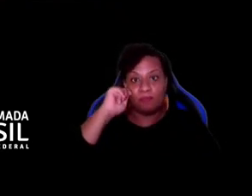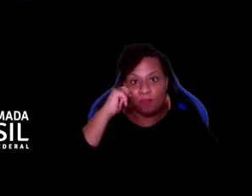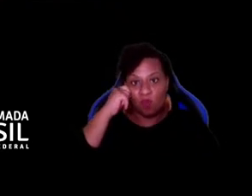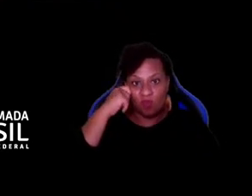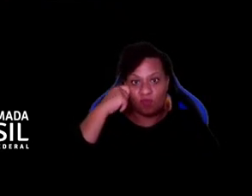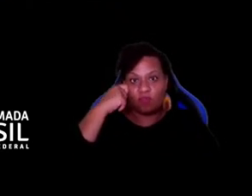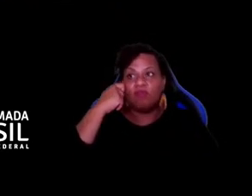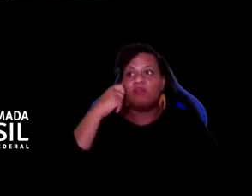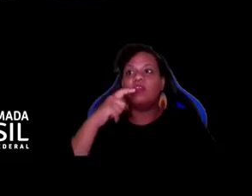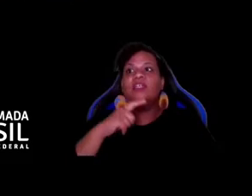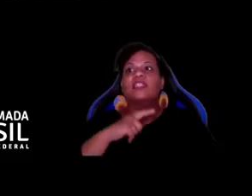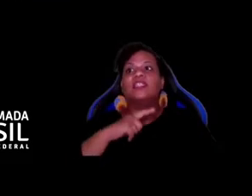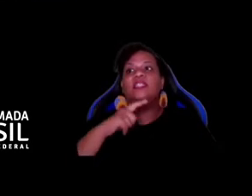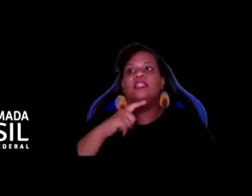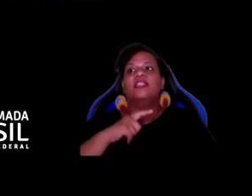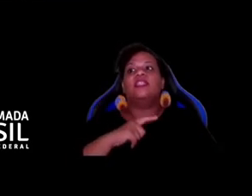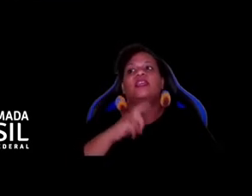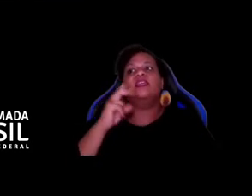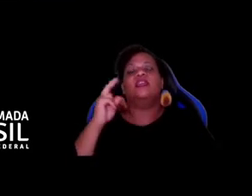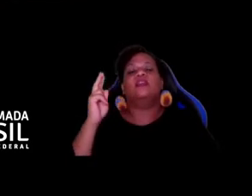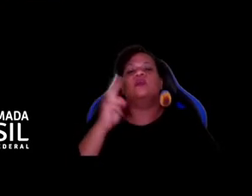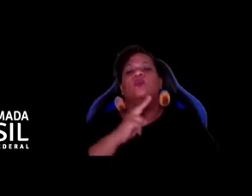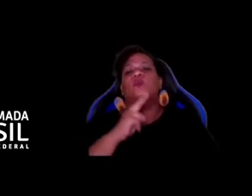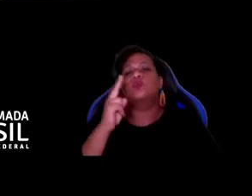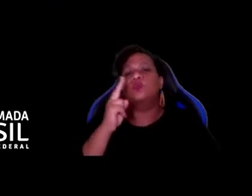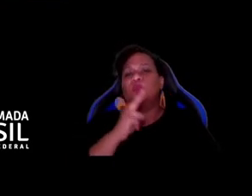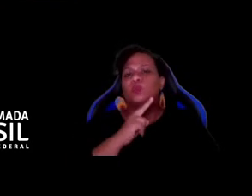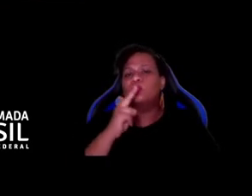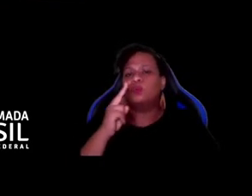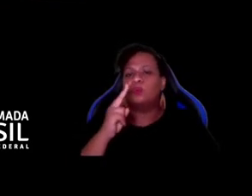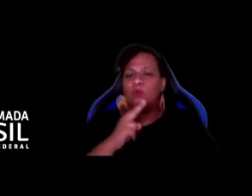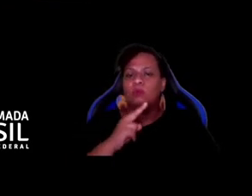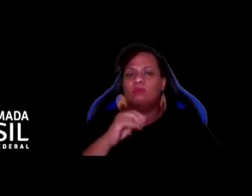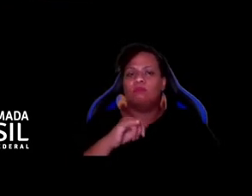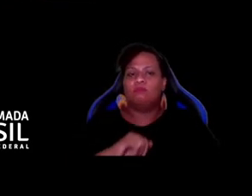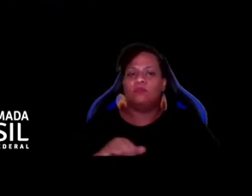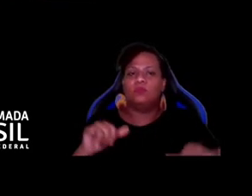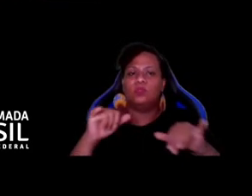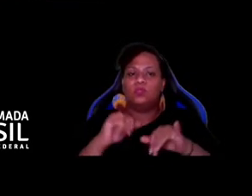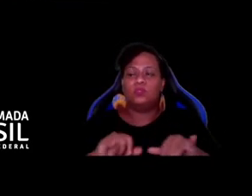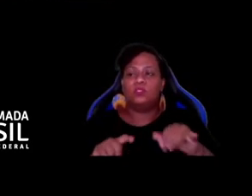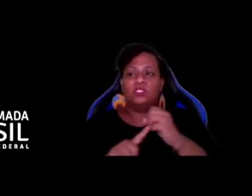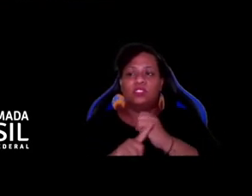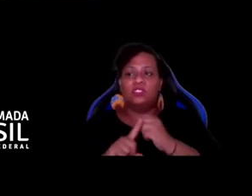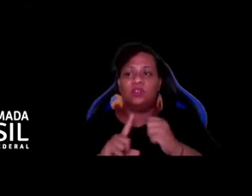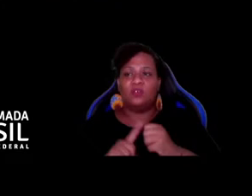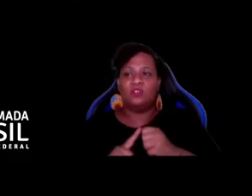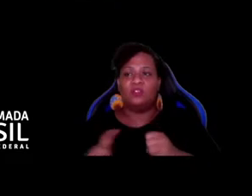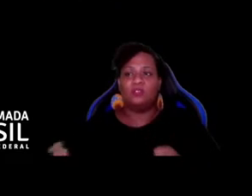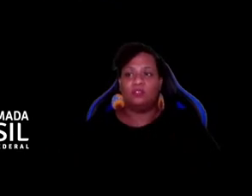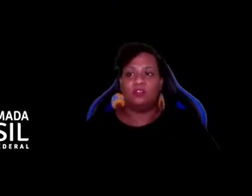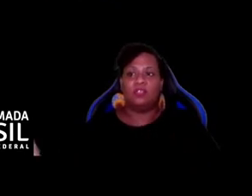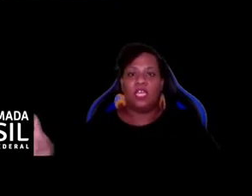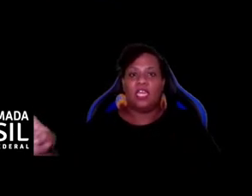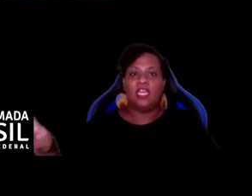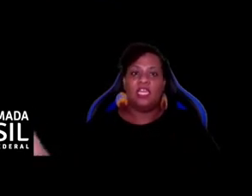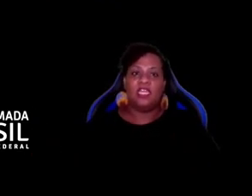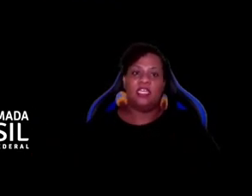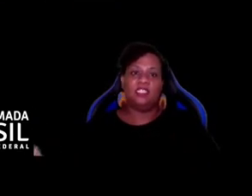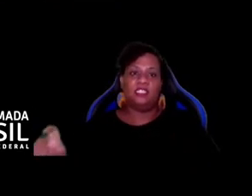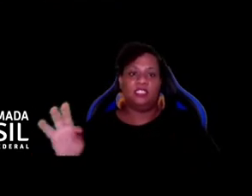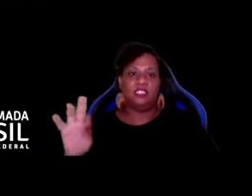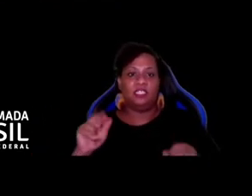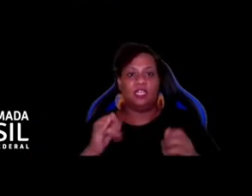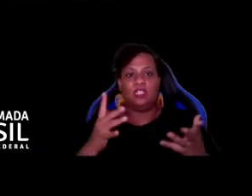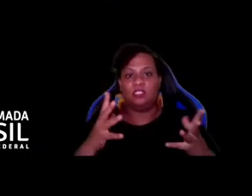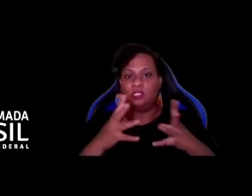tem um agravante, né, própria situação socioeconômica, e a gente não vai deixar passar em